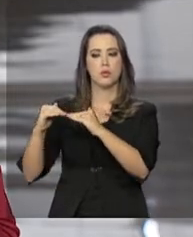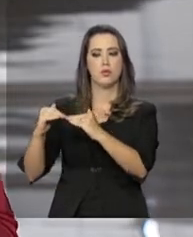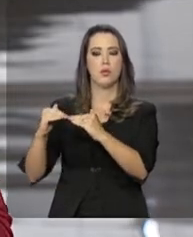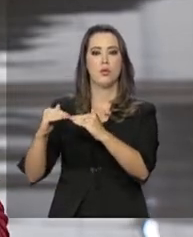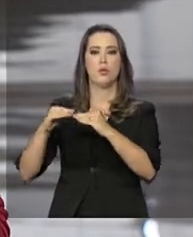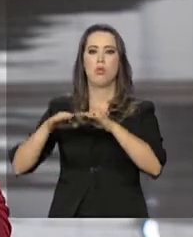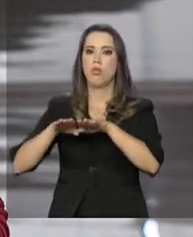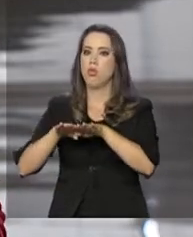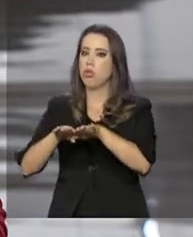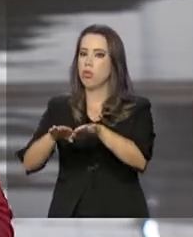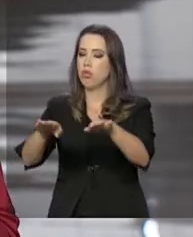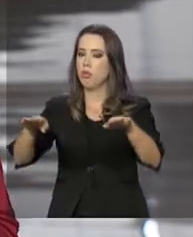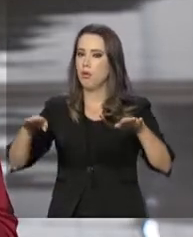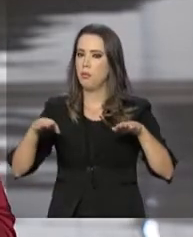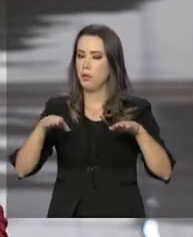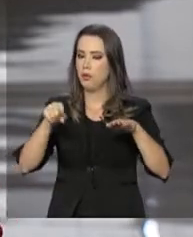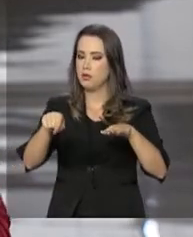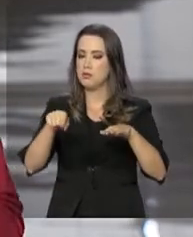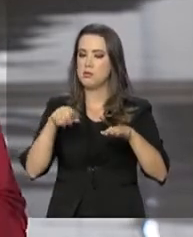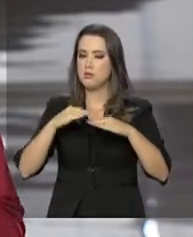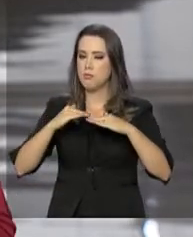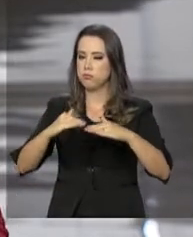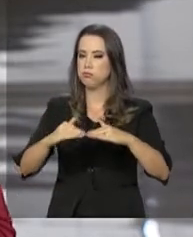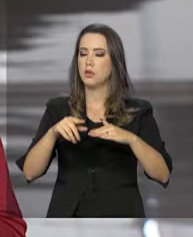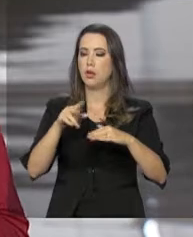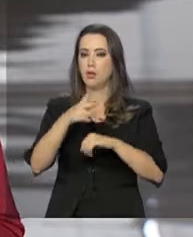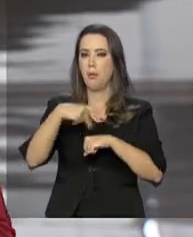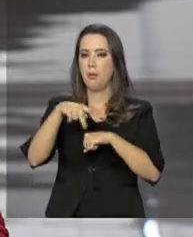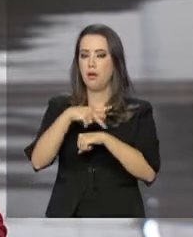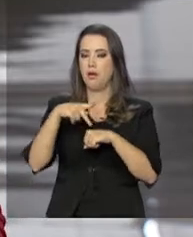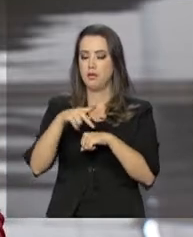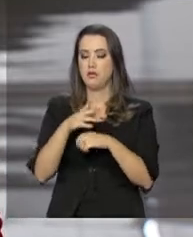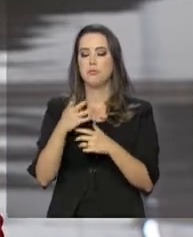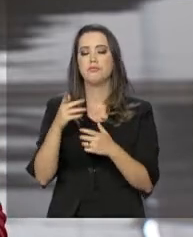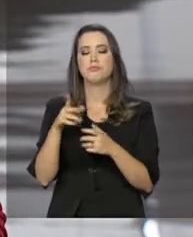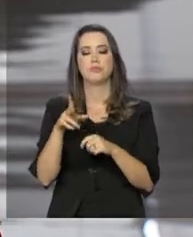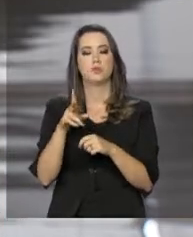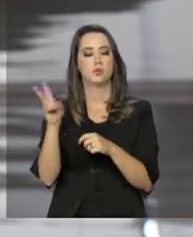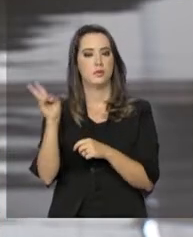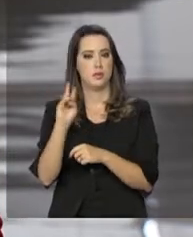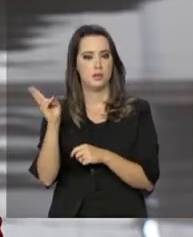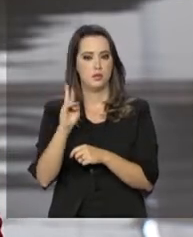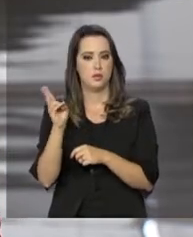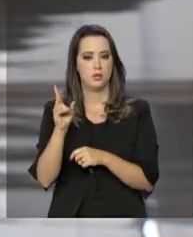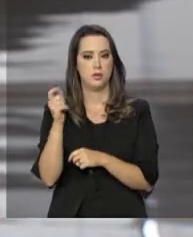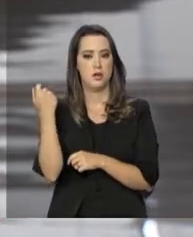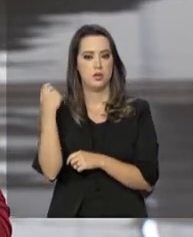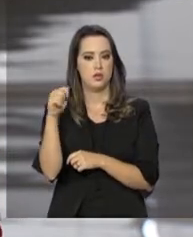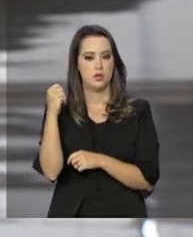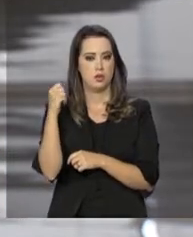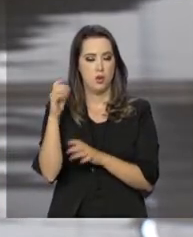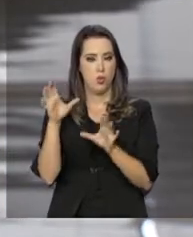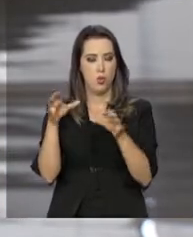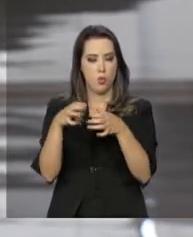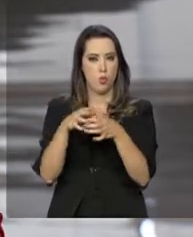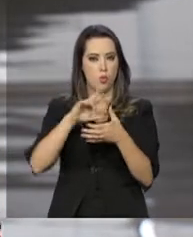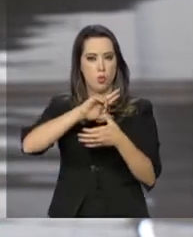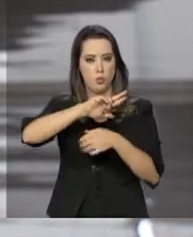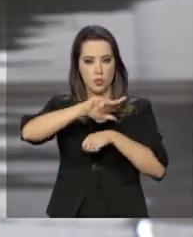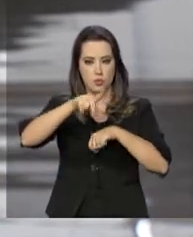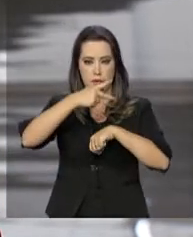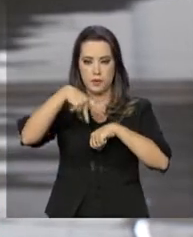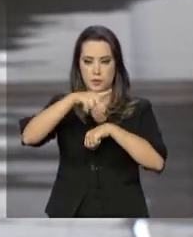lembrando que esse grupo de lima também fazem parte dele na argentina chile costa rica guatemala honduras méxico paraguai